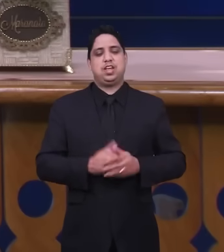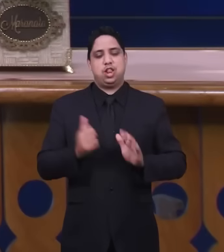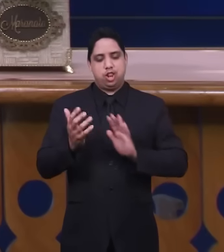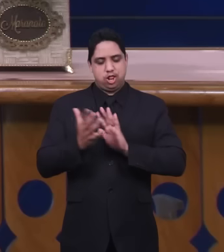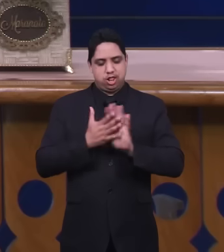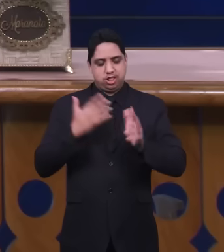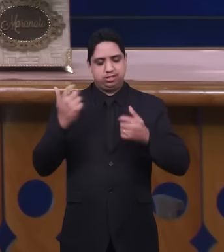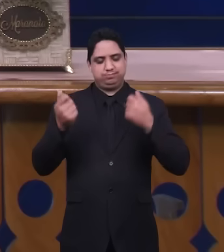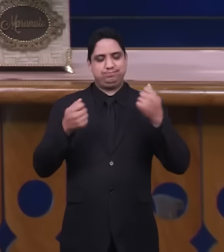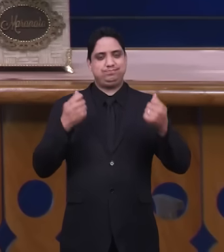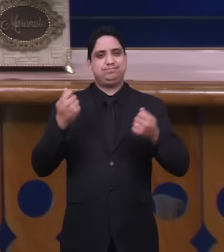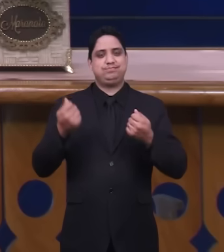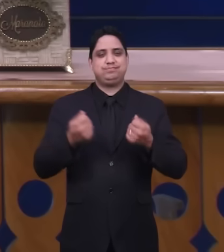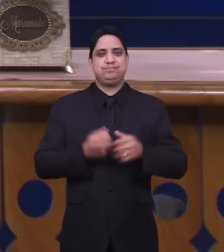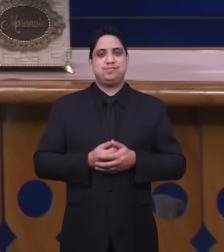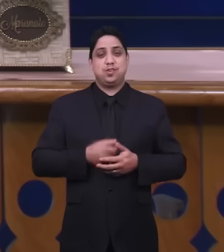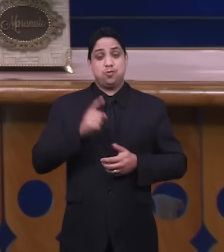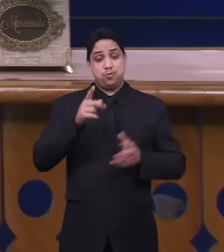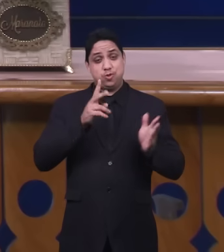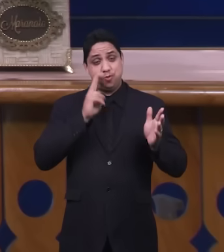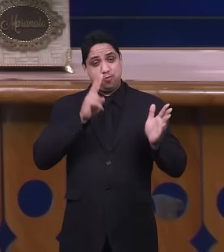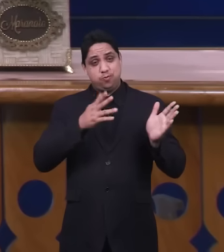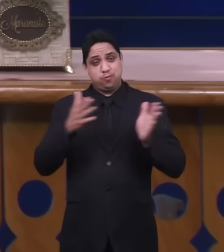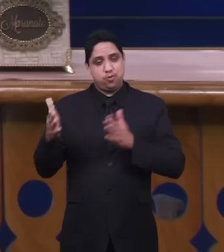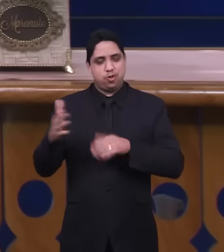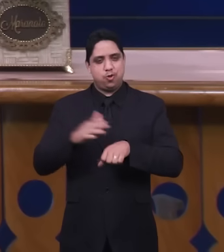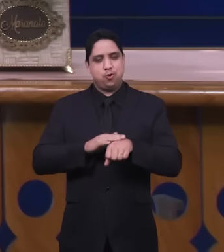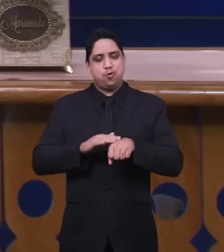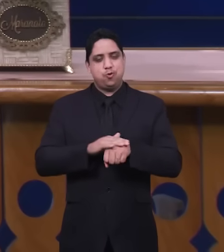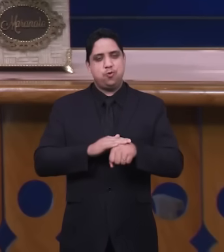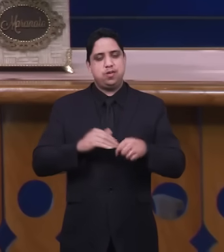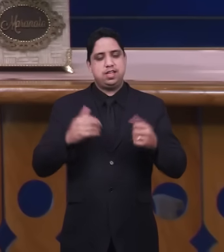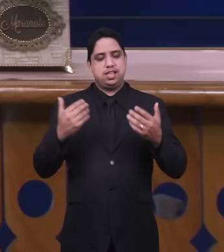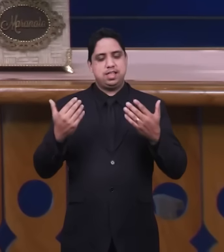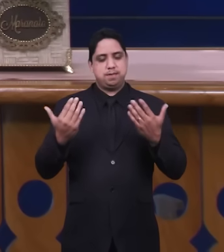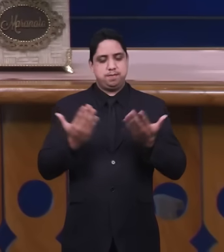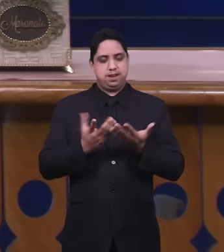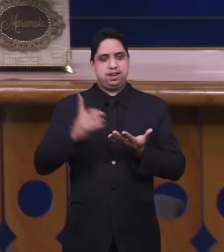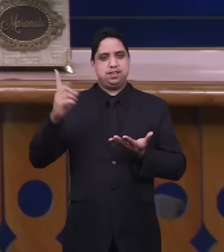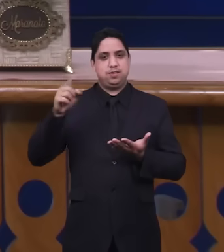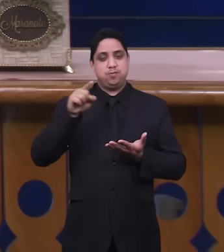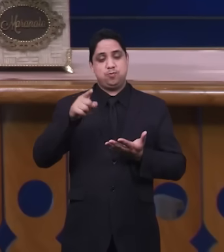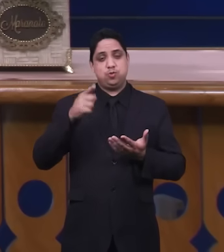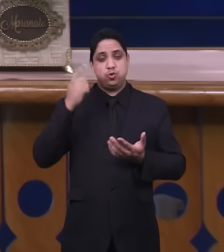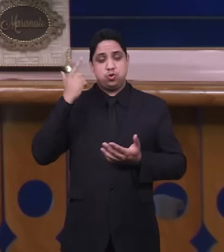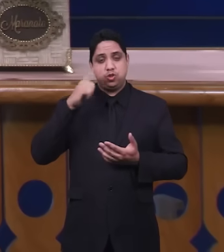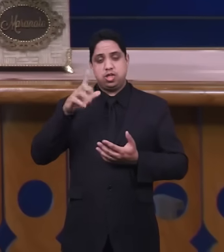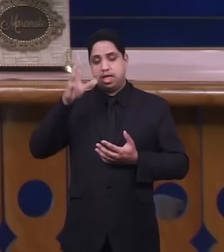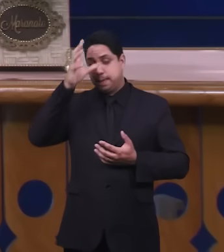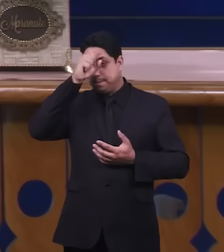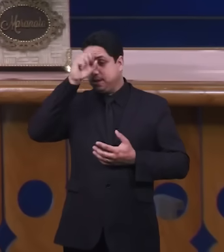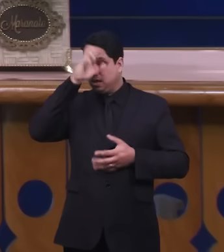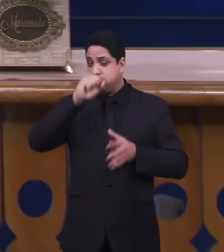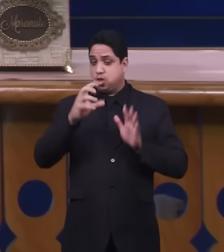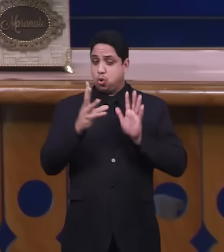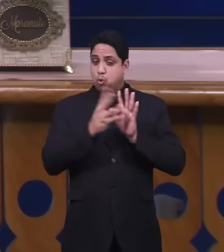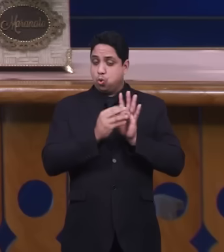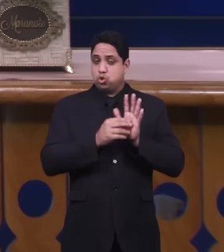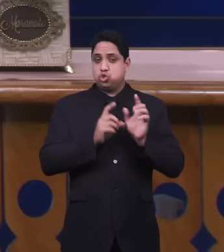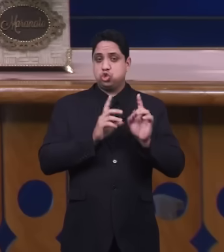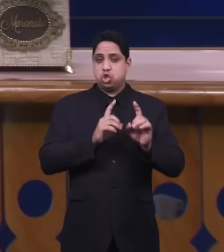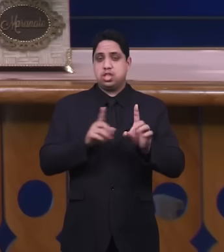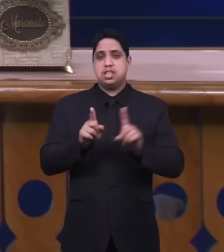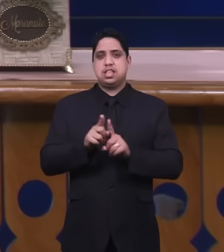Amém. Louvado seja o nome do Senhor. Você assistiu o programa Conversas Bíblicas, você teve acesso a um conteúdo doutrinário.